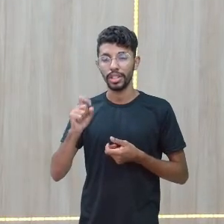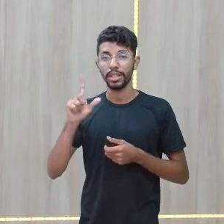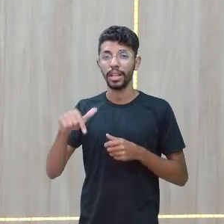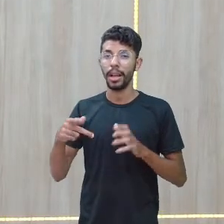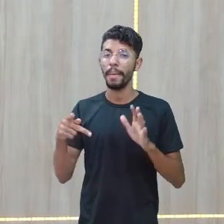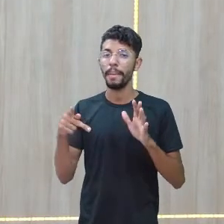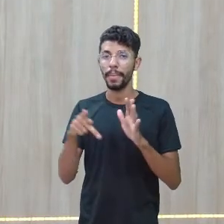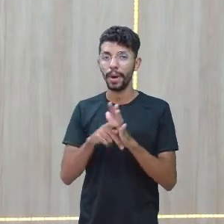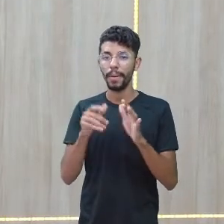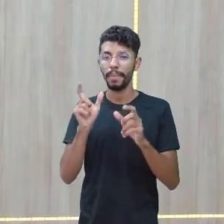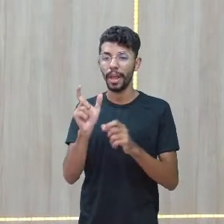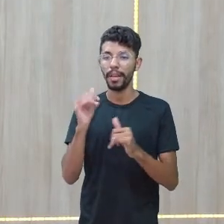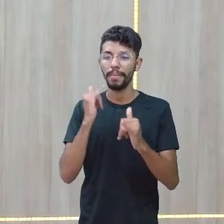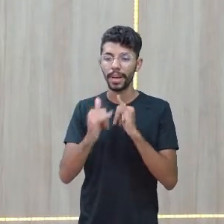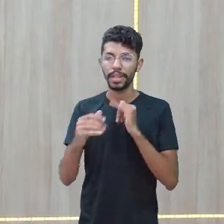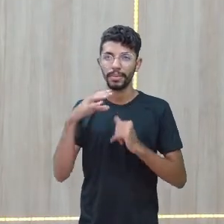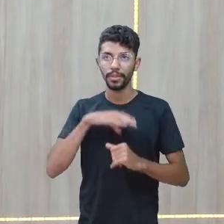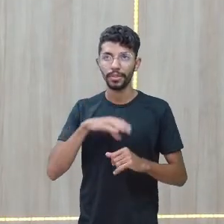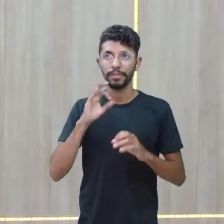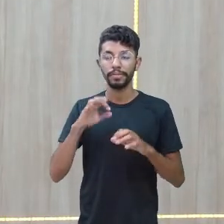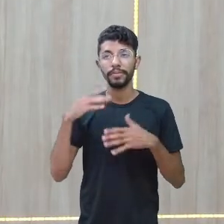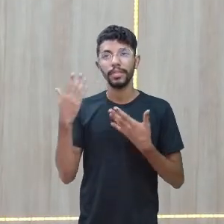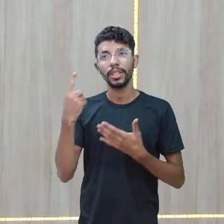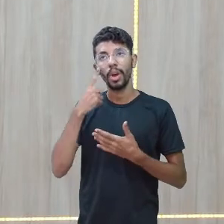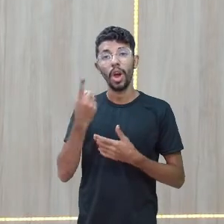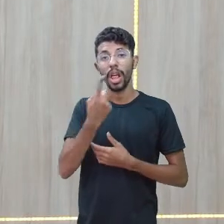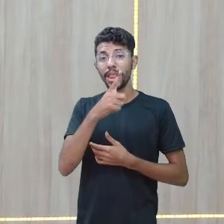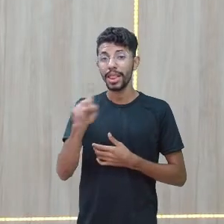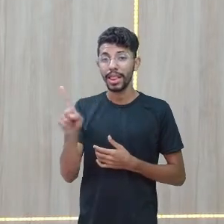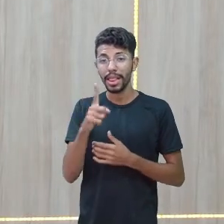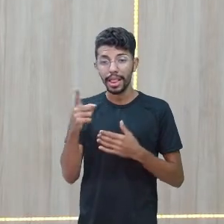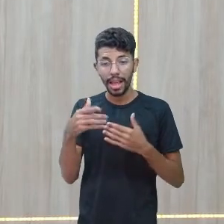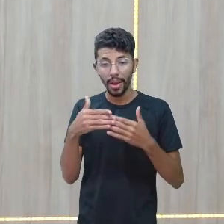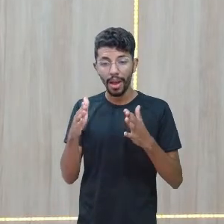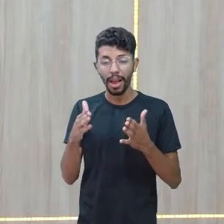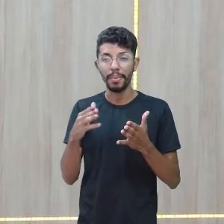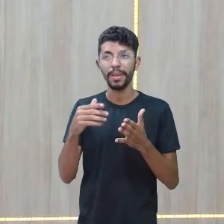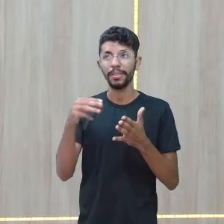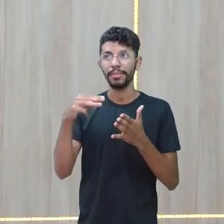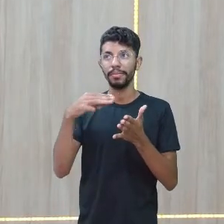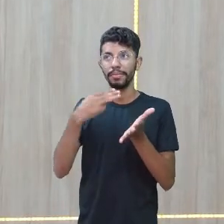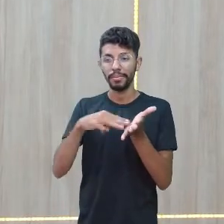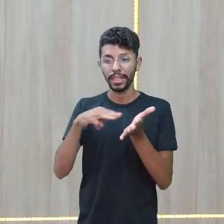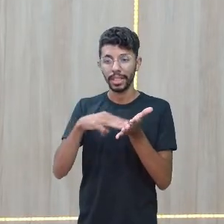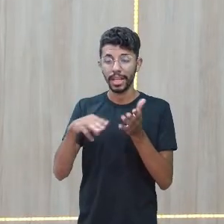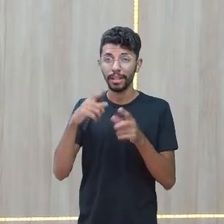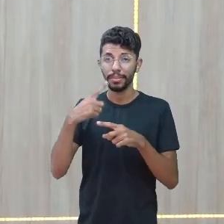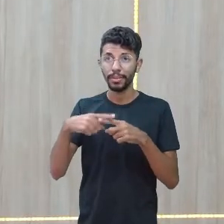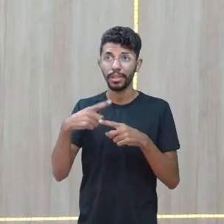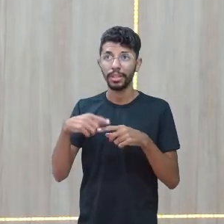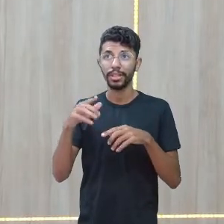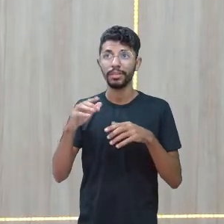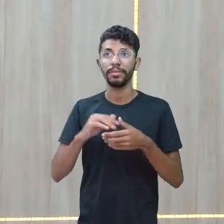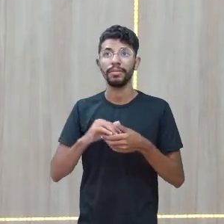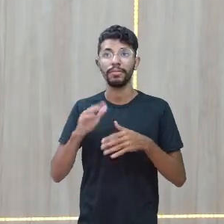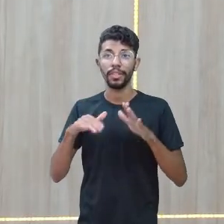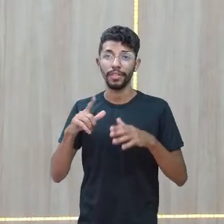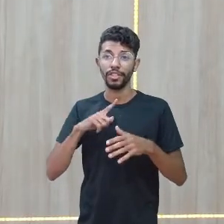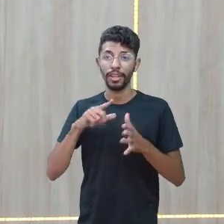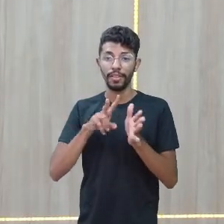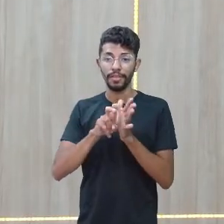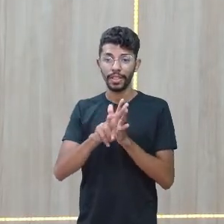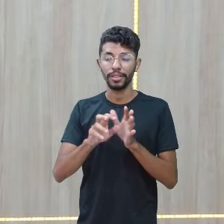português. Então, ó, não abra as mensagens. Por quê? Porque deve ser virus, né? Vírus. Close your